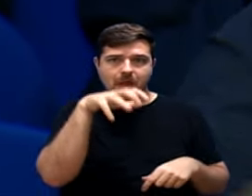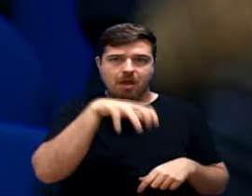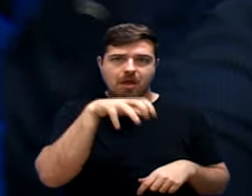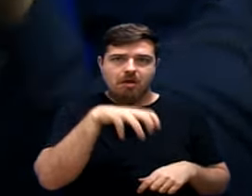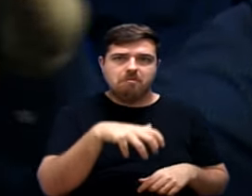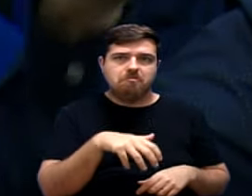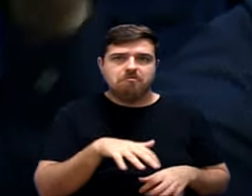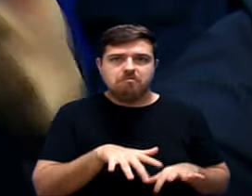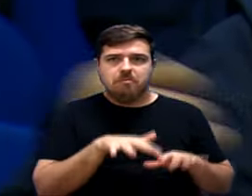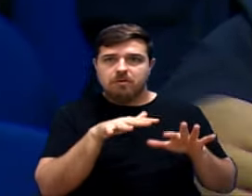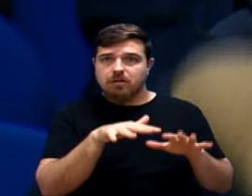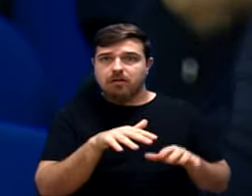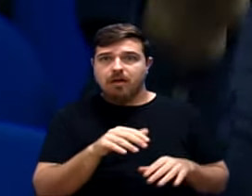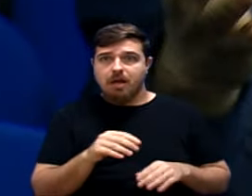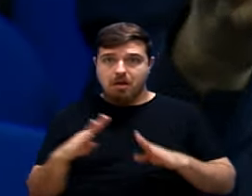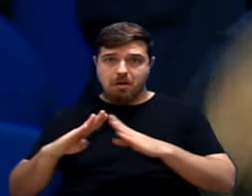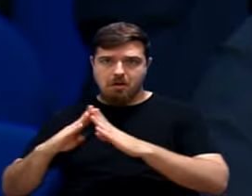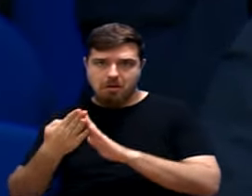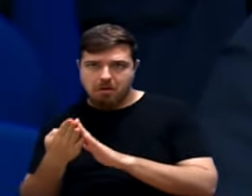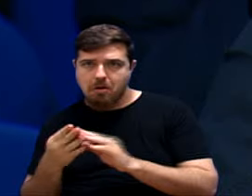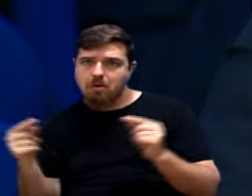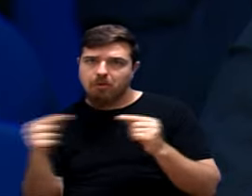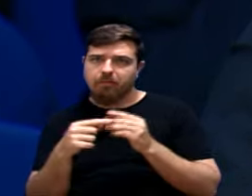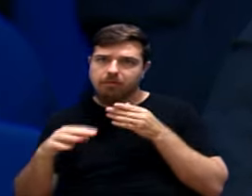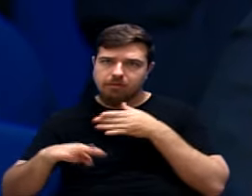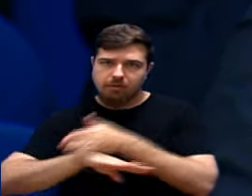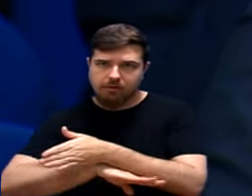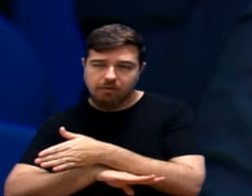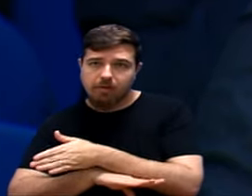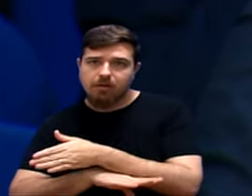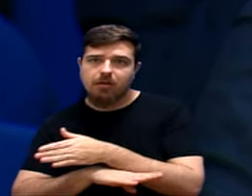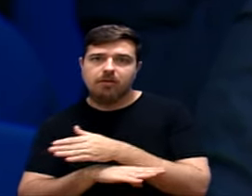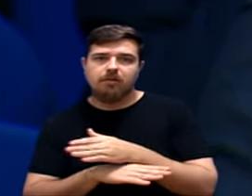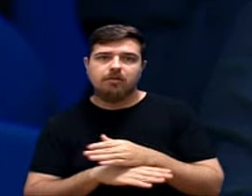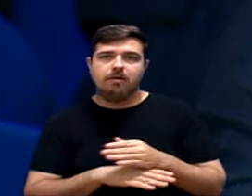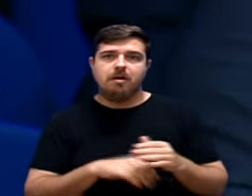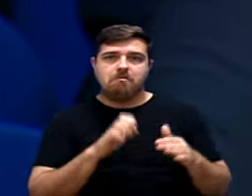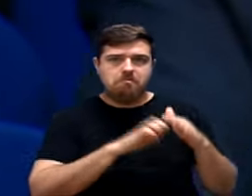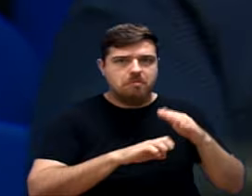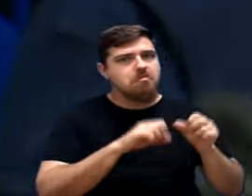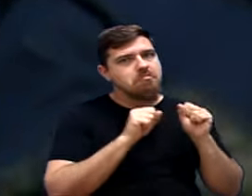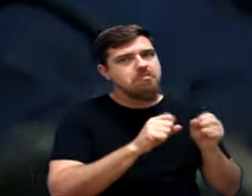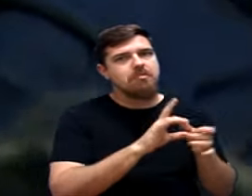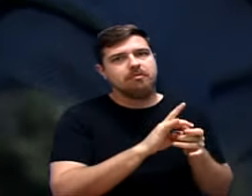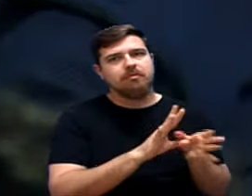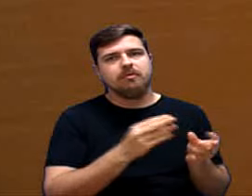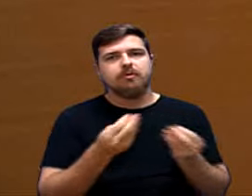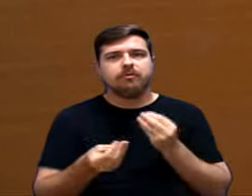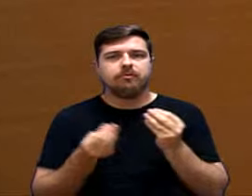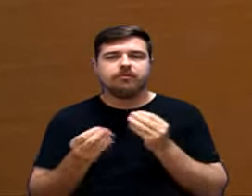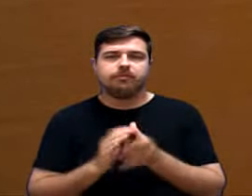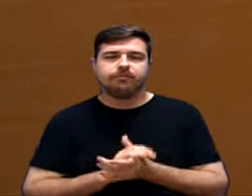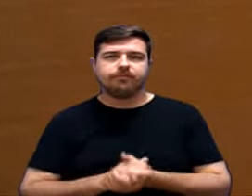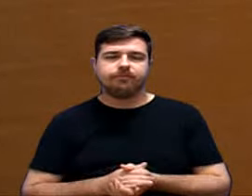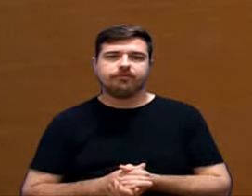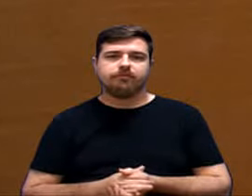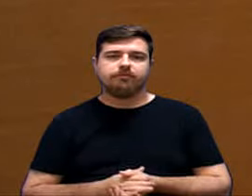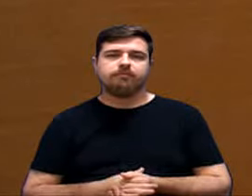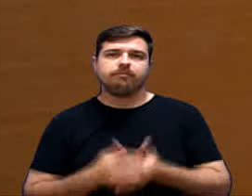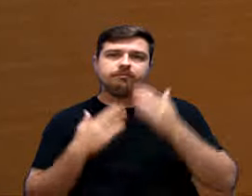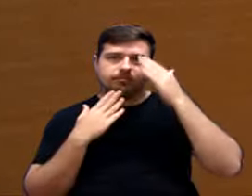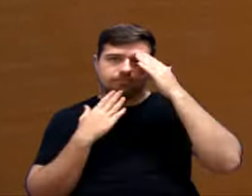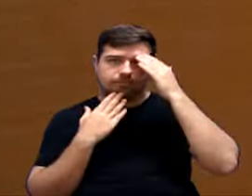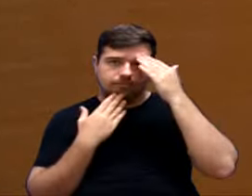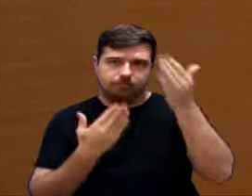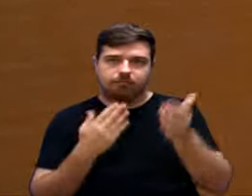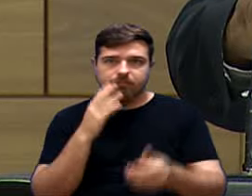se a pessoa for fazer um barraco é invasão então isso aí que eu queria saber obrigado pela